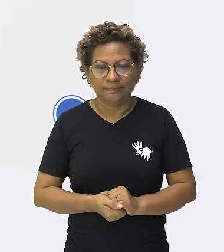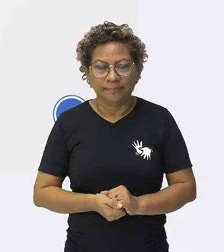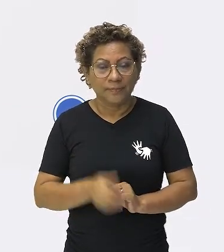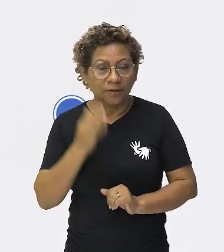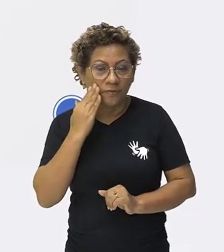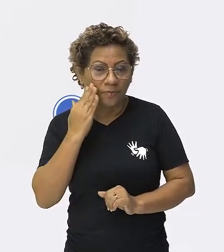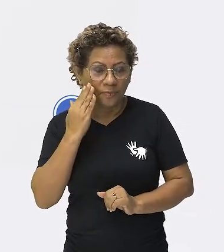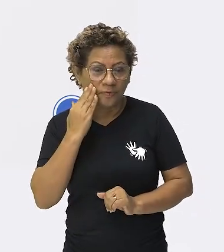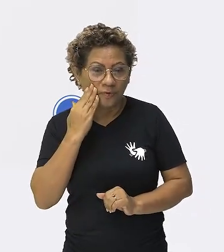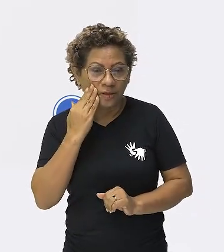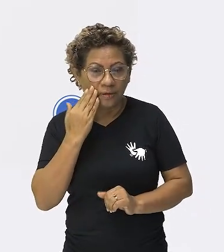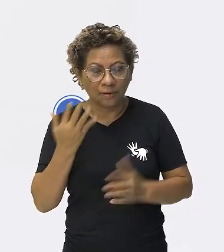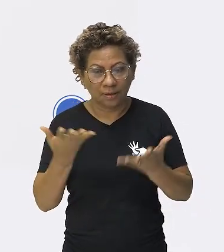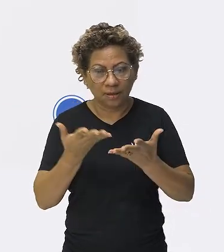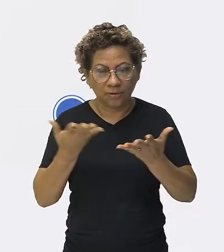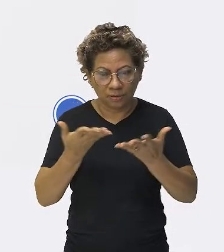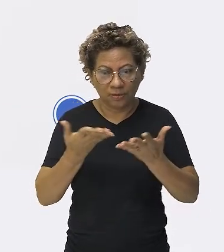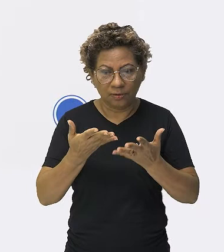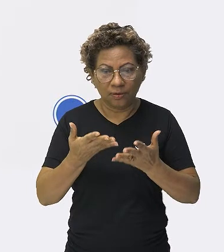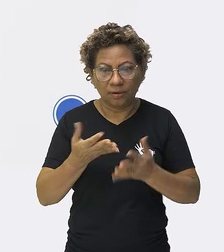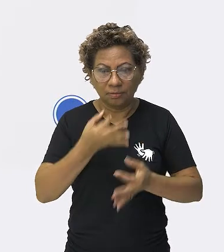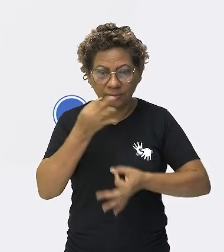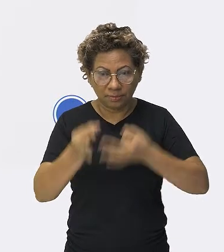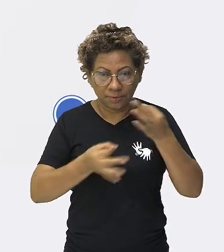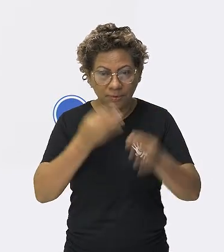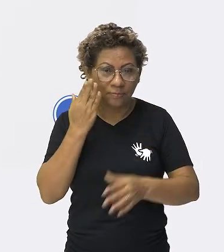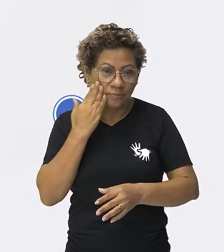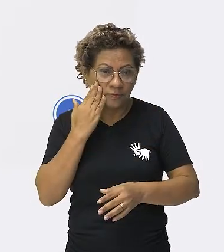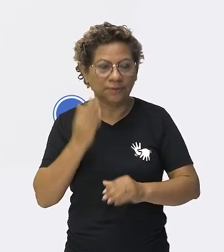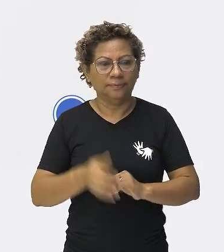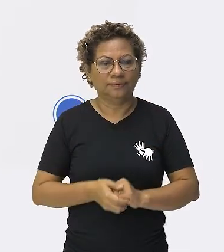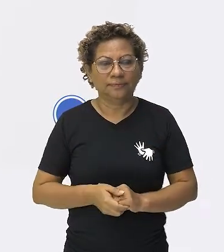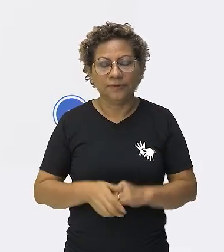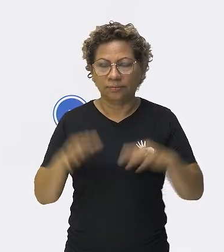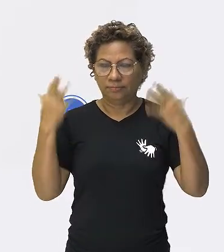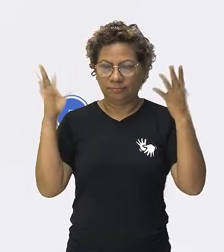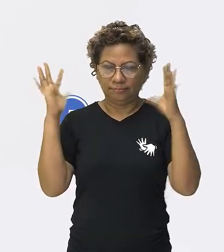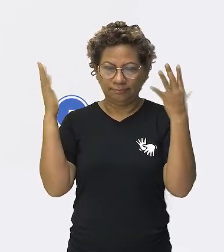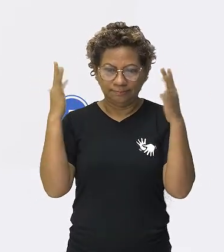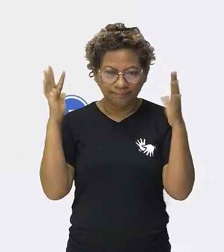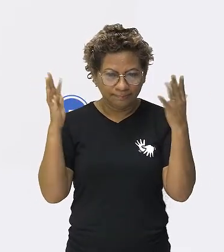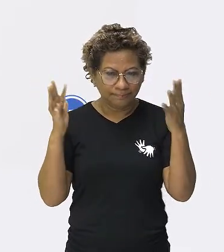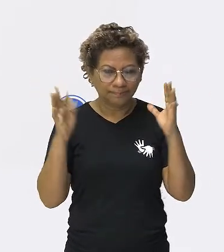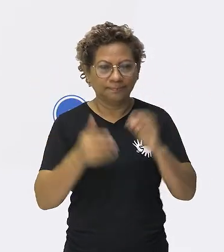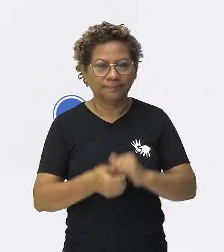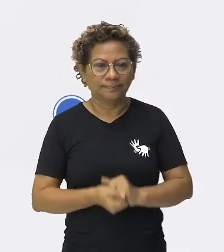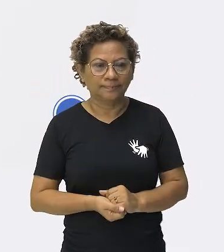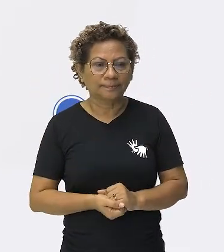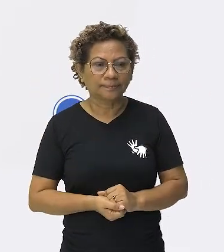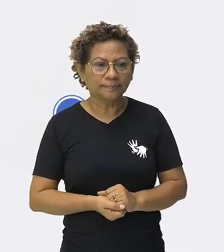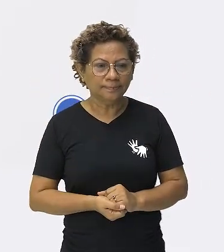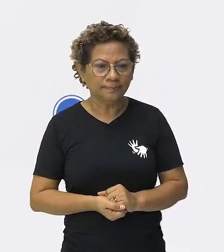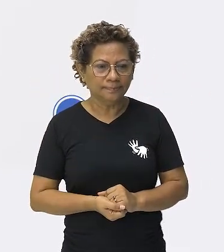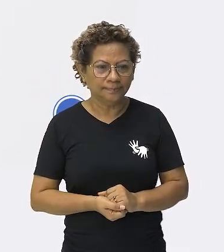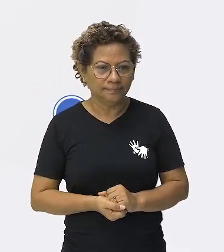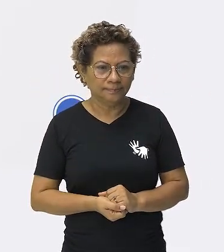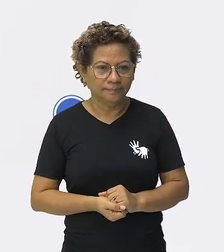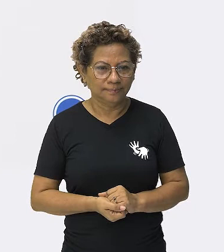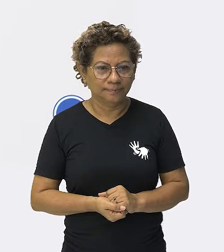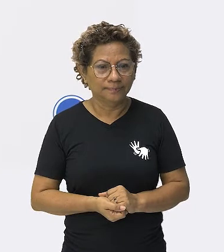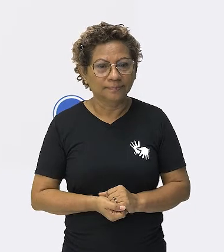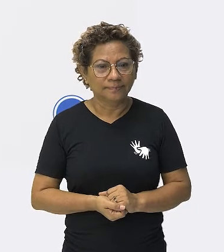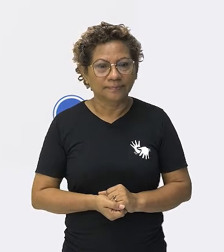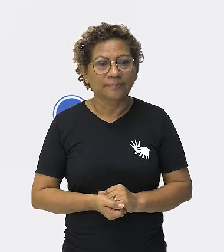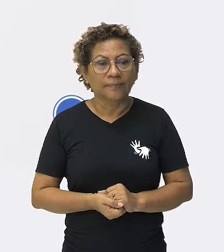comentário. Alternativa A, né? Parabéns a todos. Olha só. Y